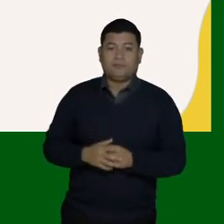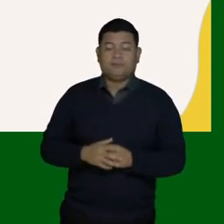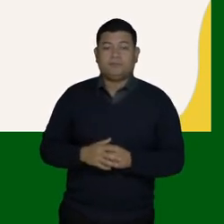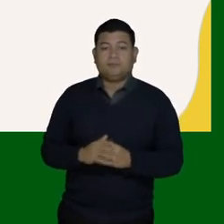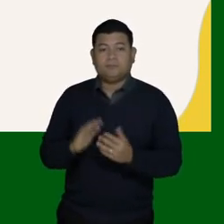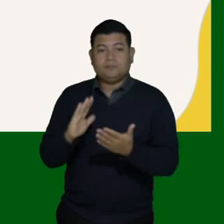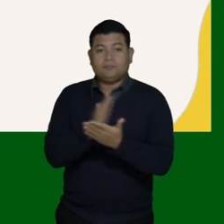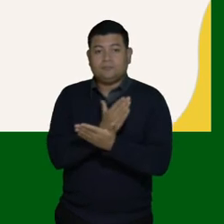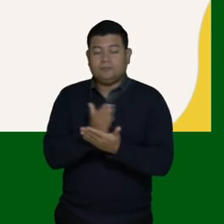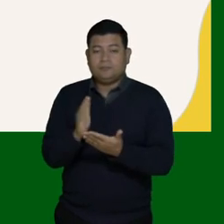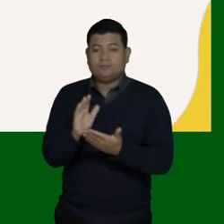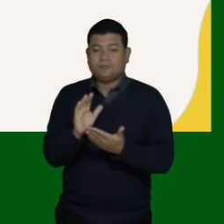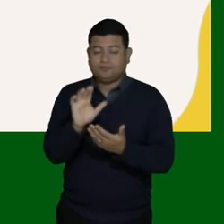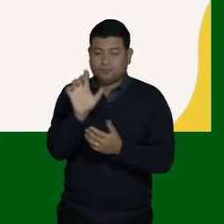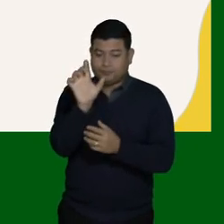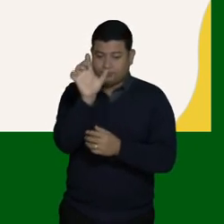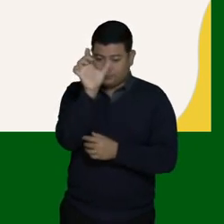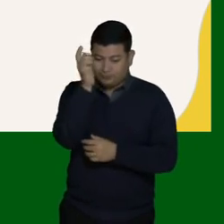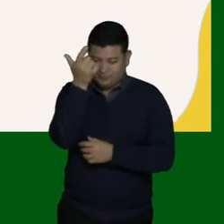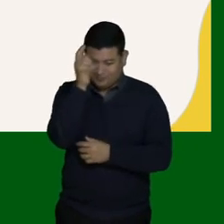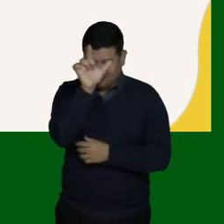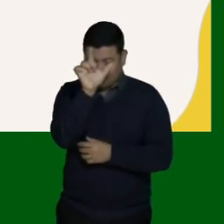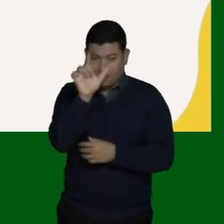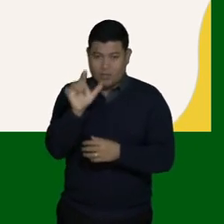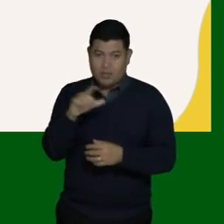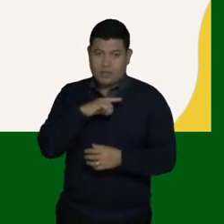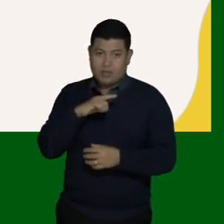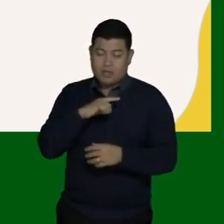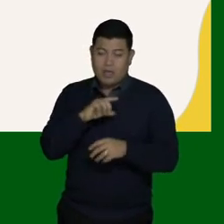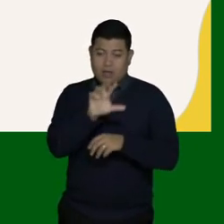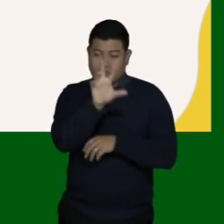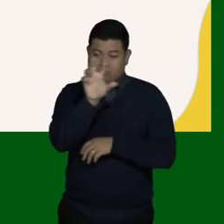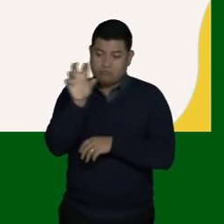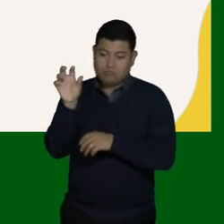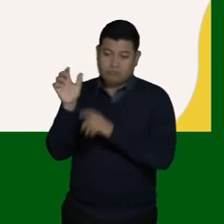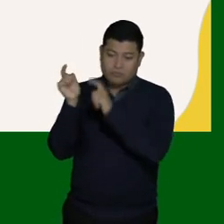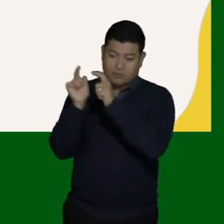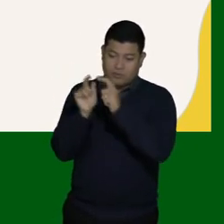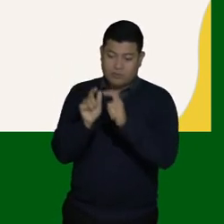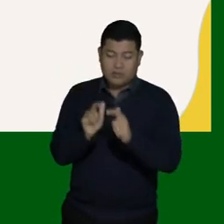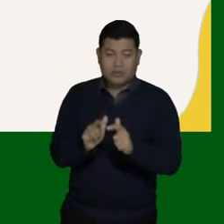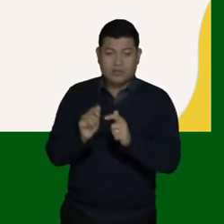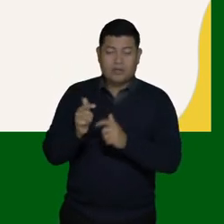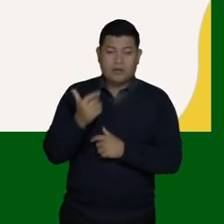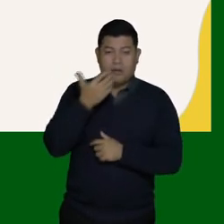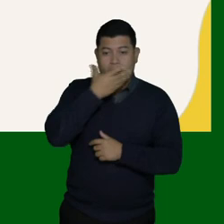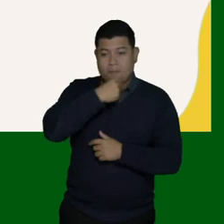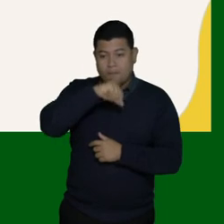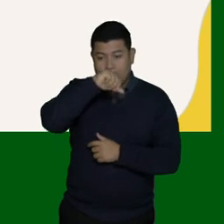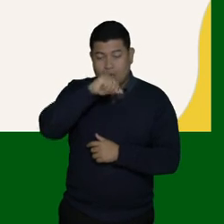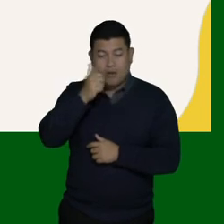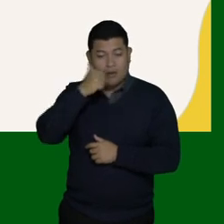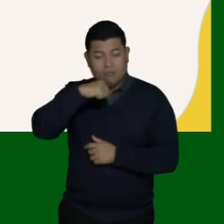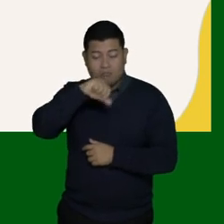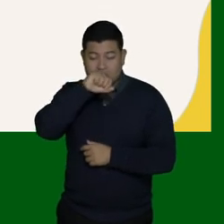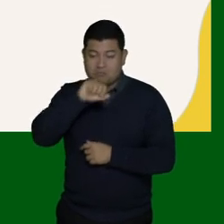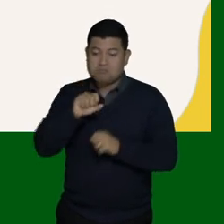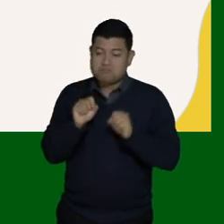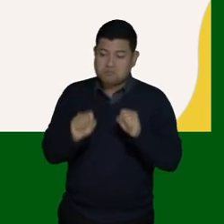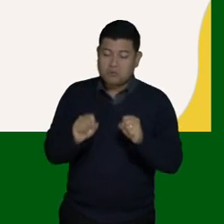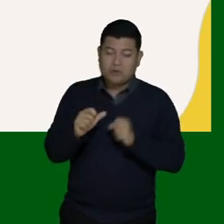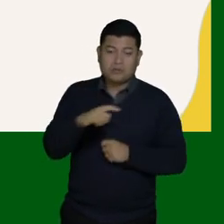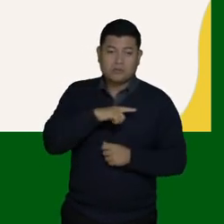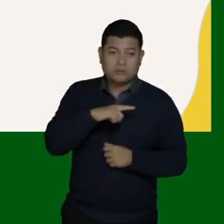transtornos são genéticos são biológicos hereditários o pai e a mãe também podem ter o